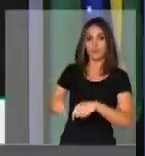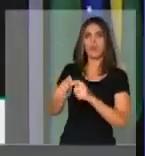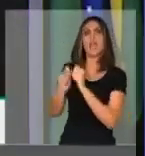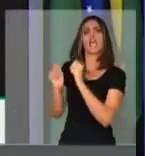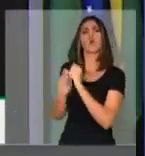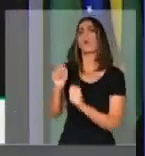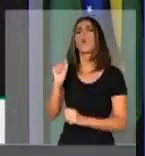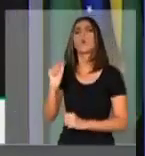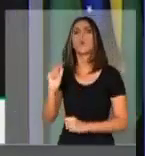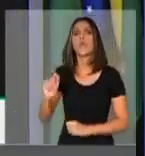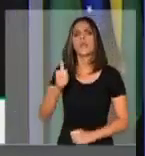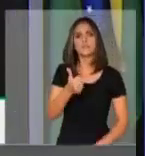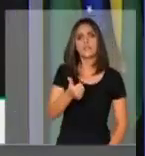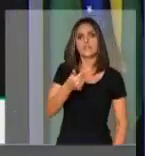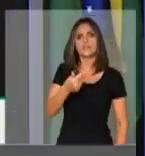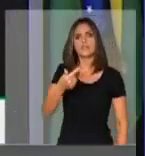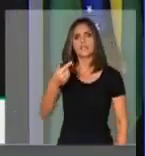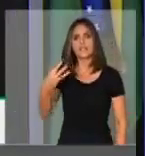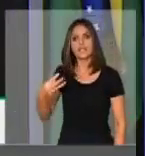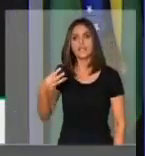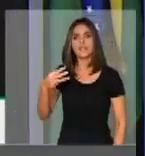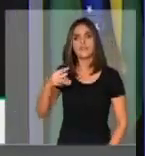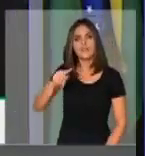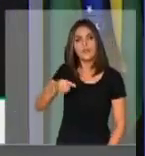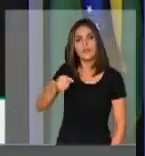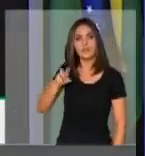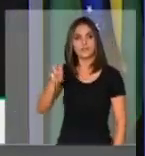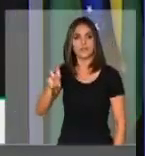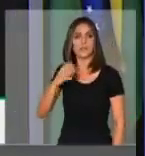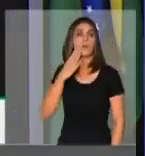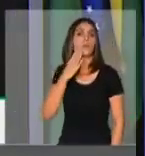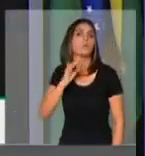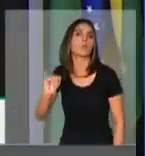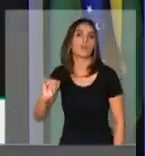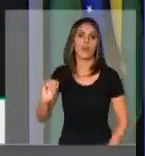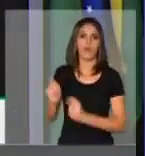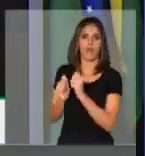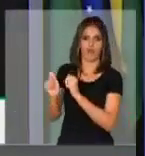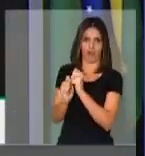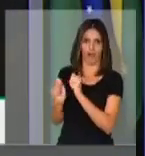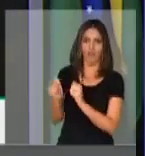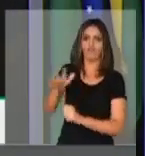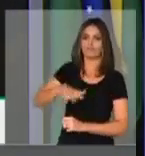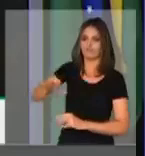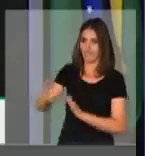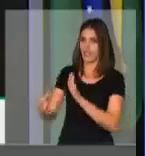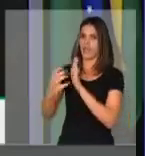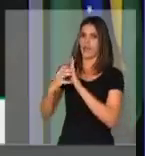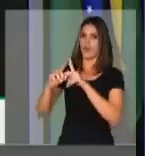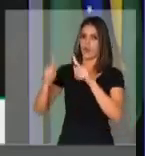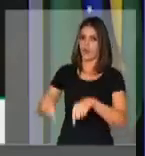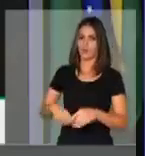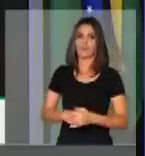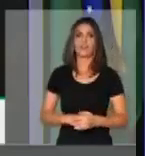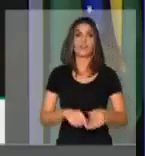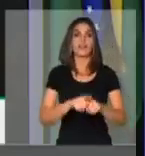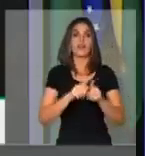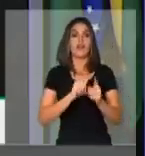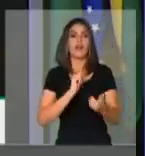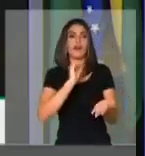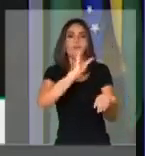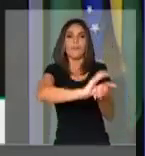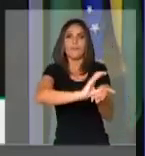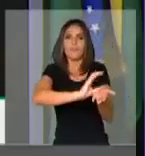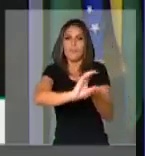está estimada em R$173,5 bilhões. O aumento da alíquota de contribuição